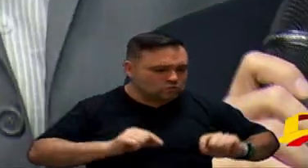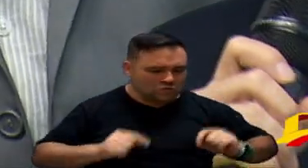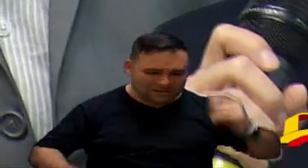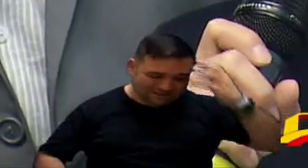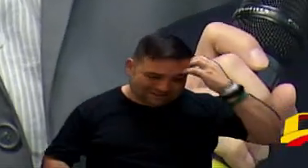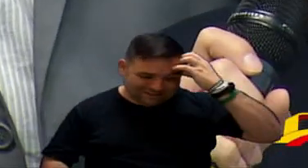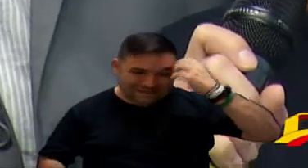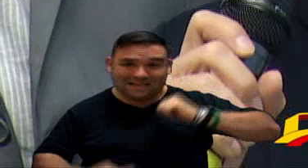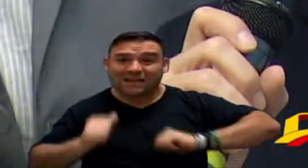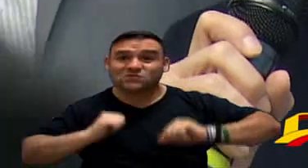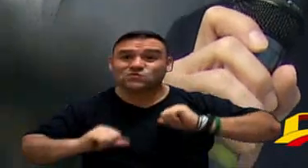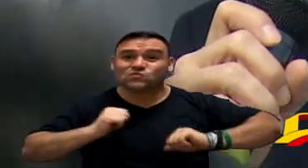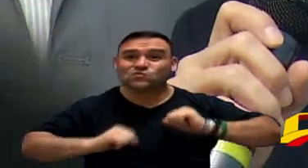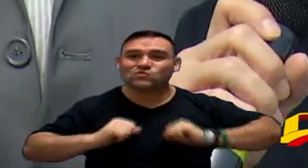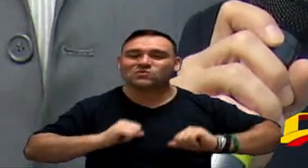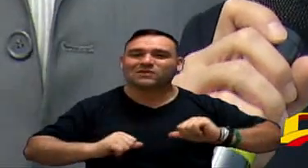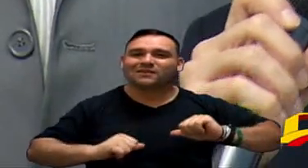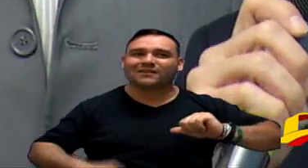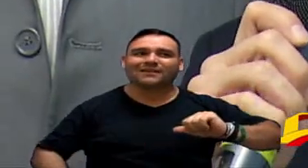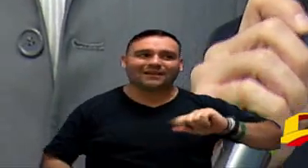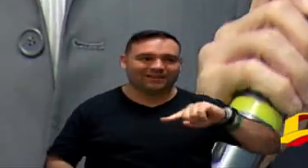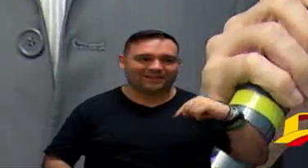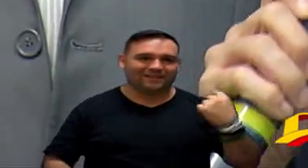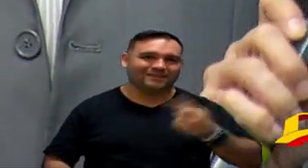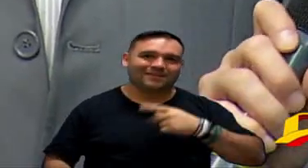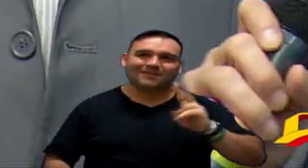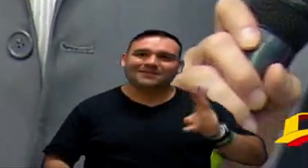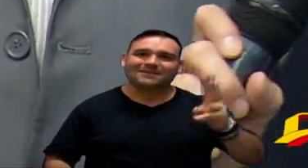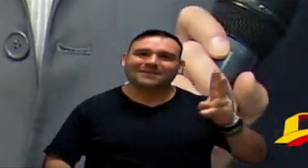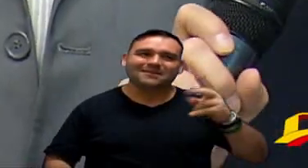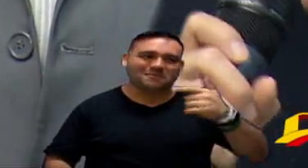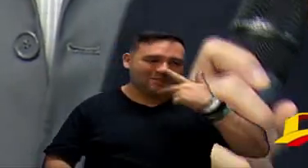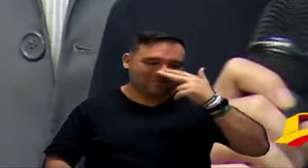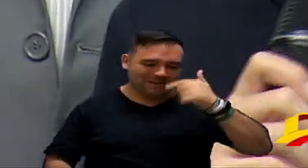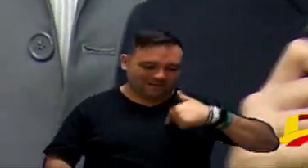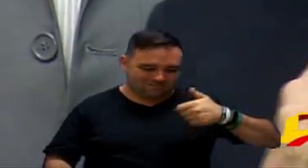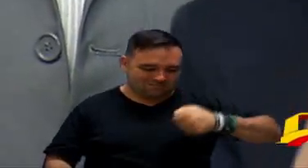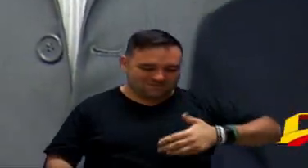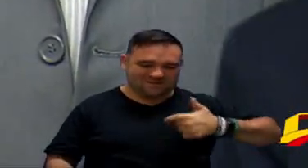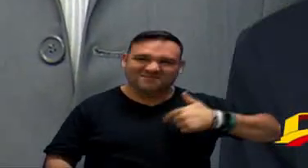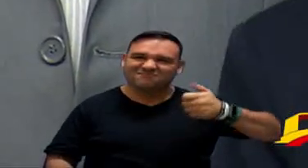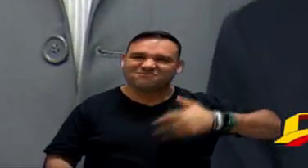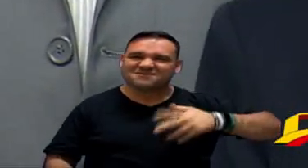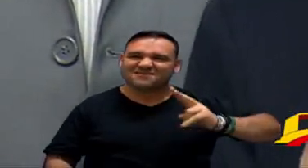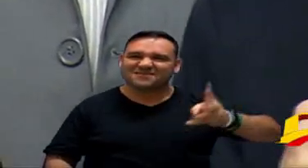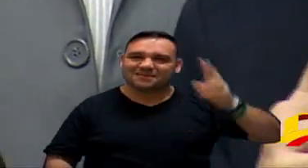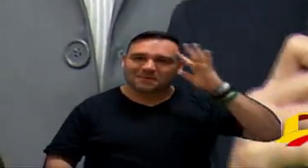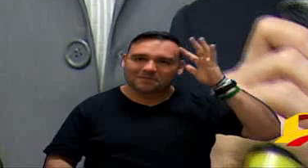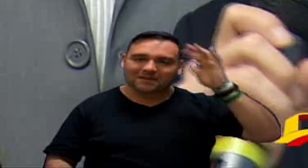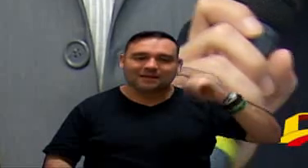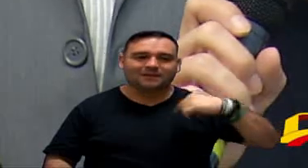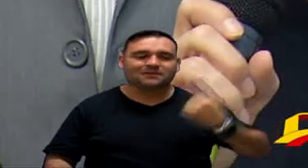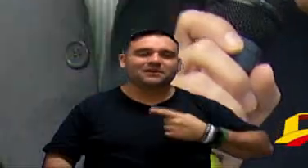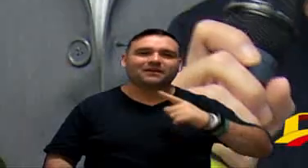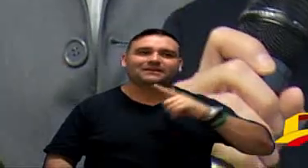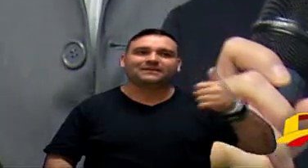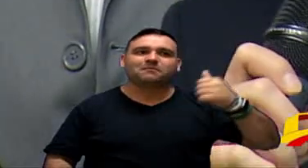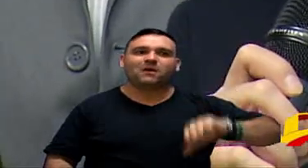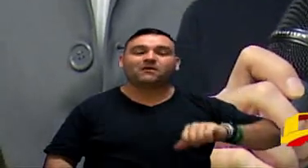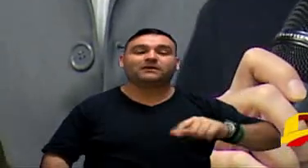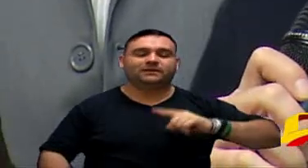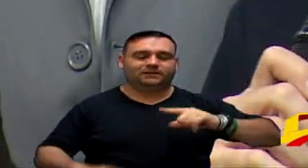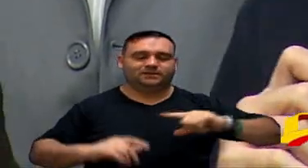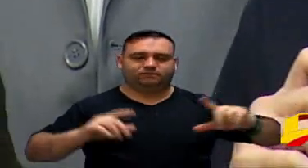vezes é o que a gente fala que a famosa síndrome do vira-lata a gente sempre se desvaloriza e pensa que a situação ok nós estamos numa situação pior